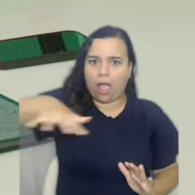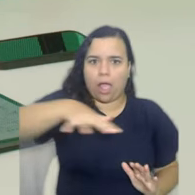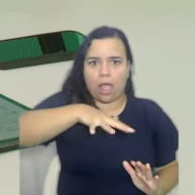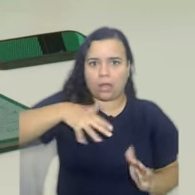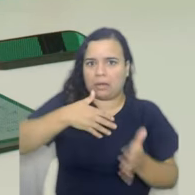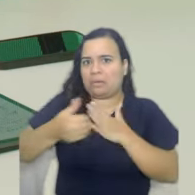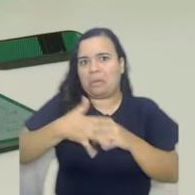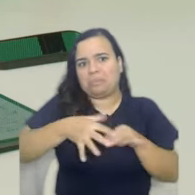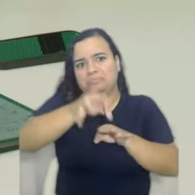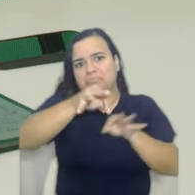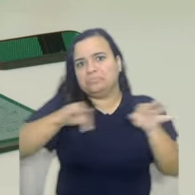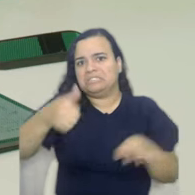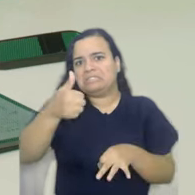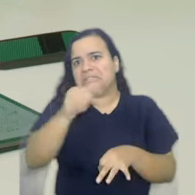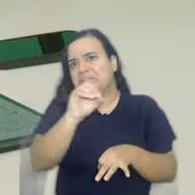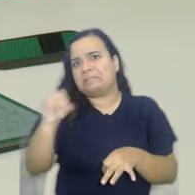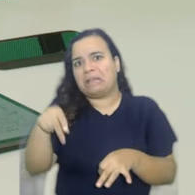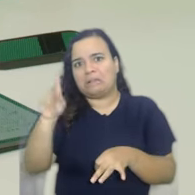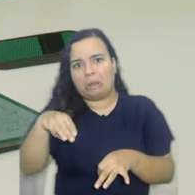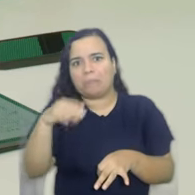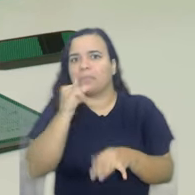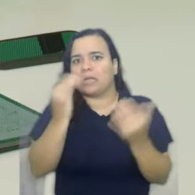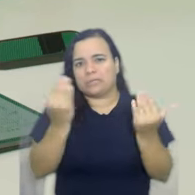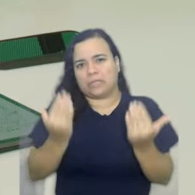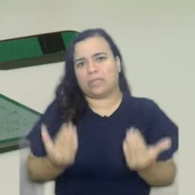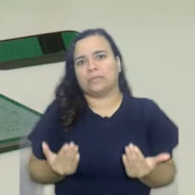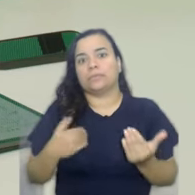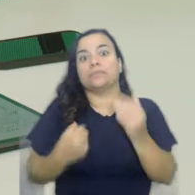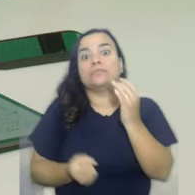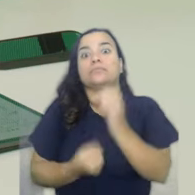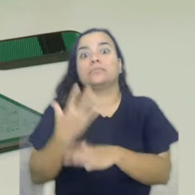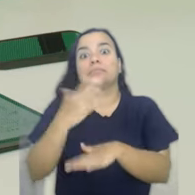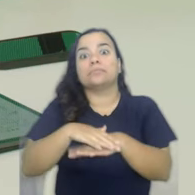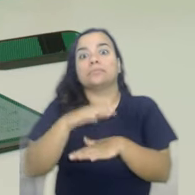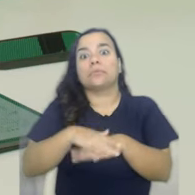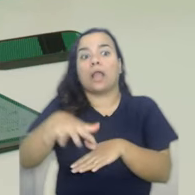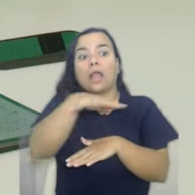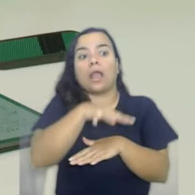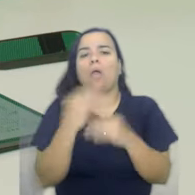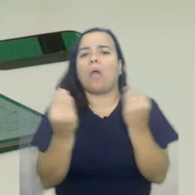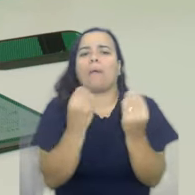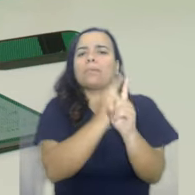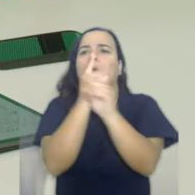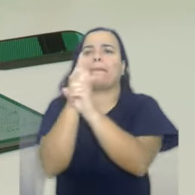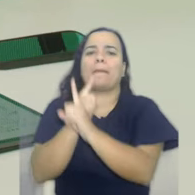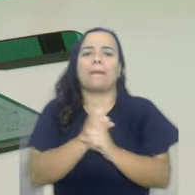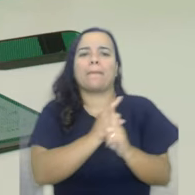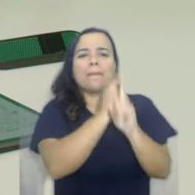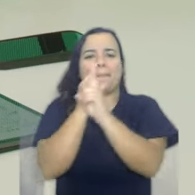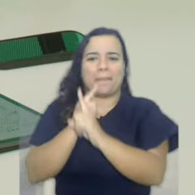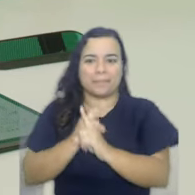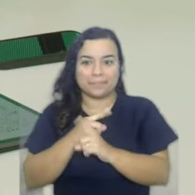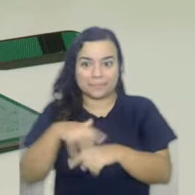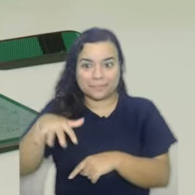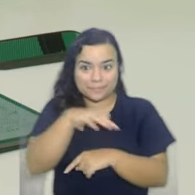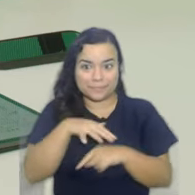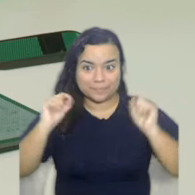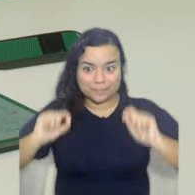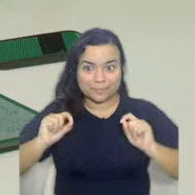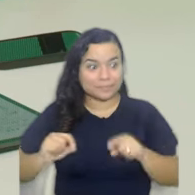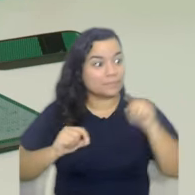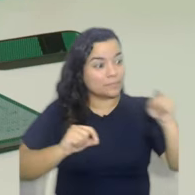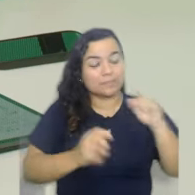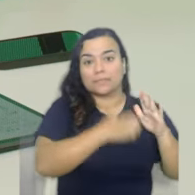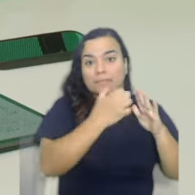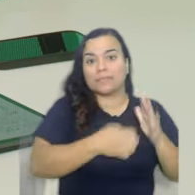Km 50 km e eu levanto a aptidão daquela região Então essa cooperativa quando foi se instalar no interior